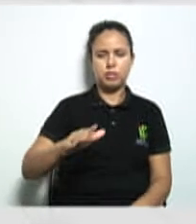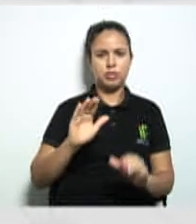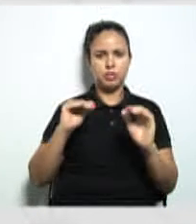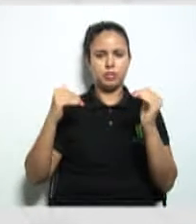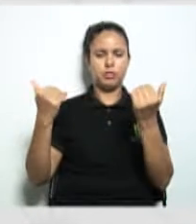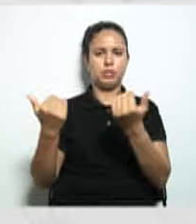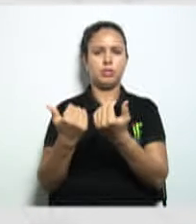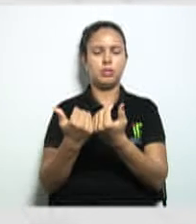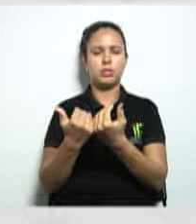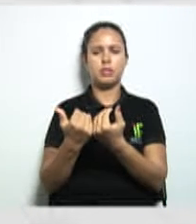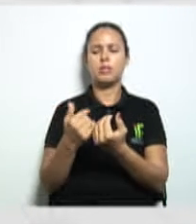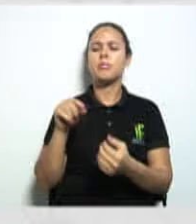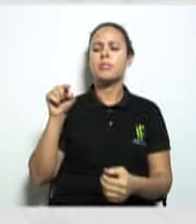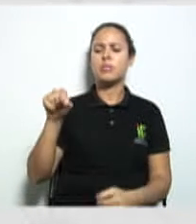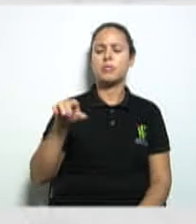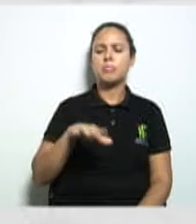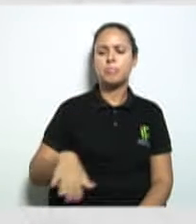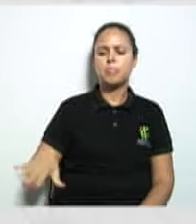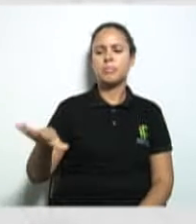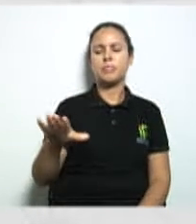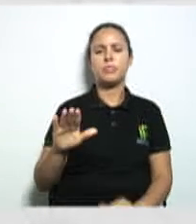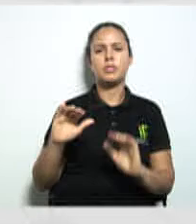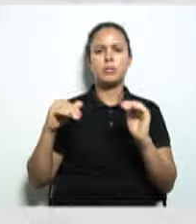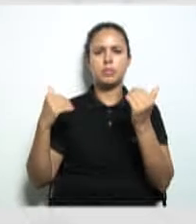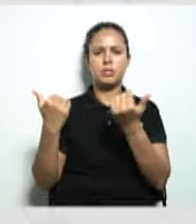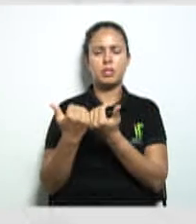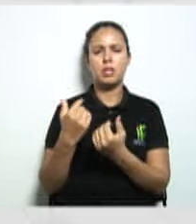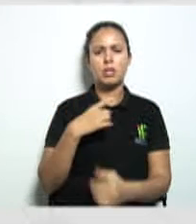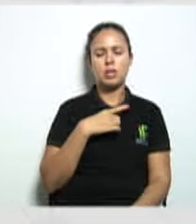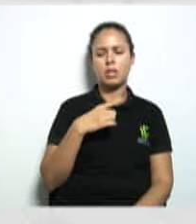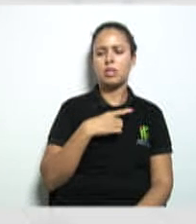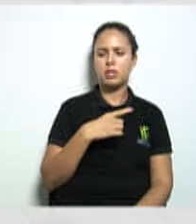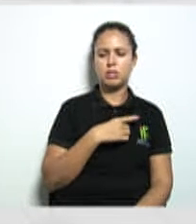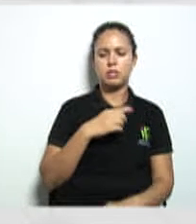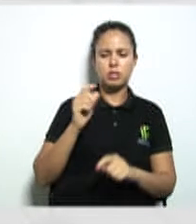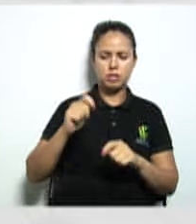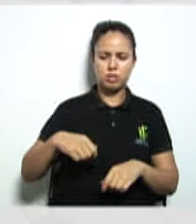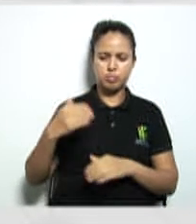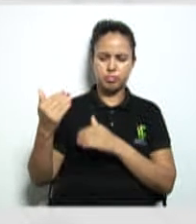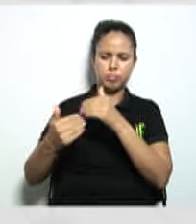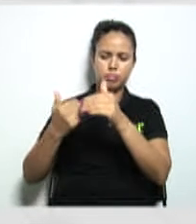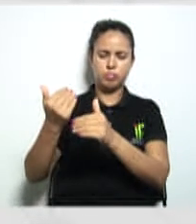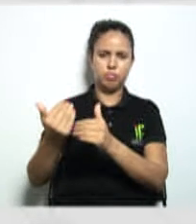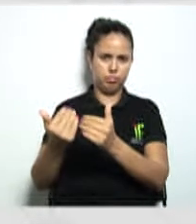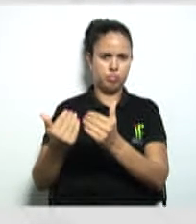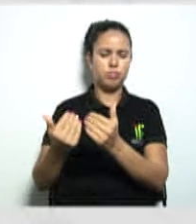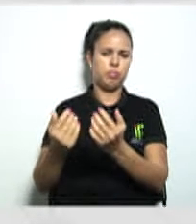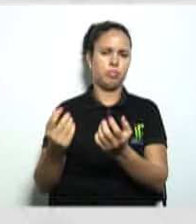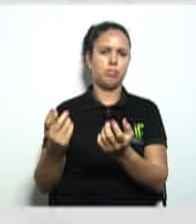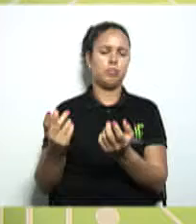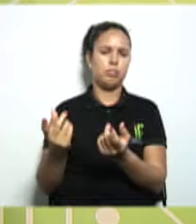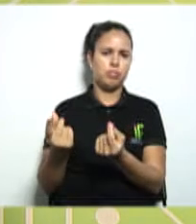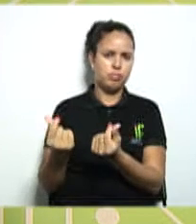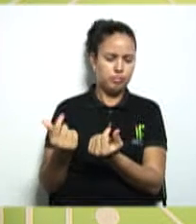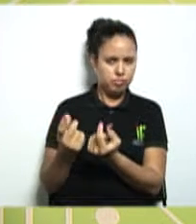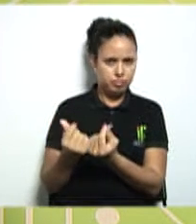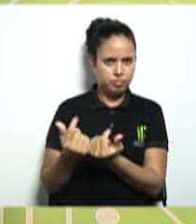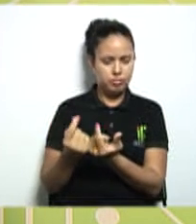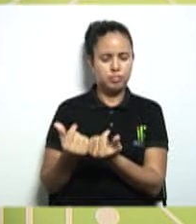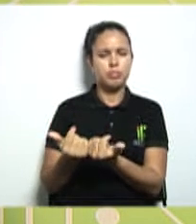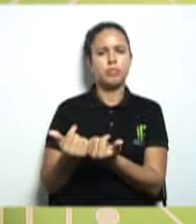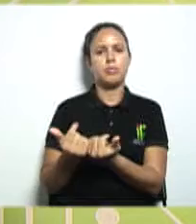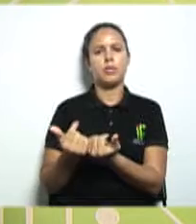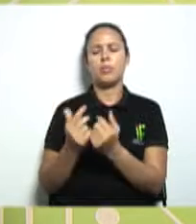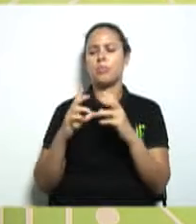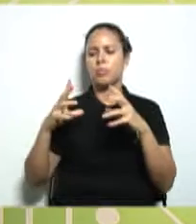essa comunidade tem ali que possa se desenvolver economicamente? Para que toda essa